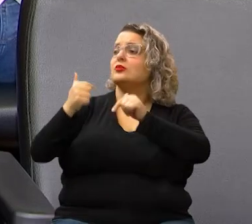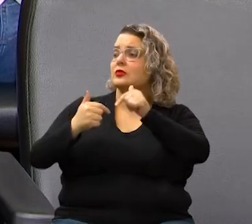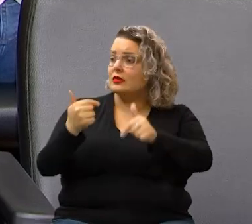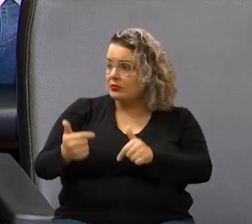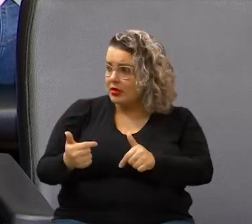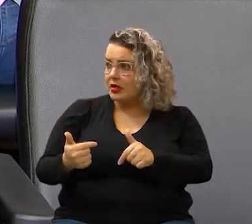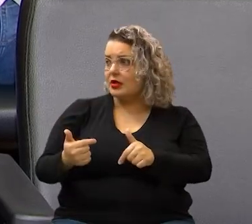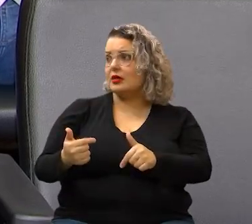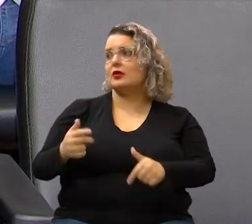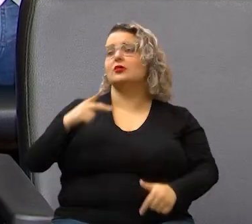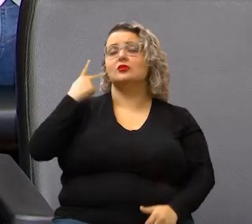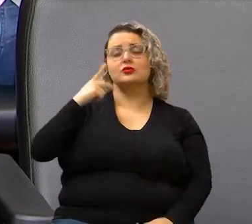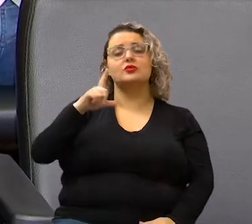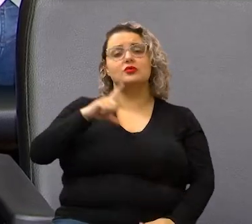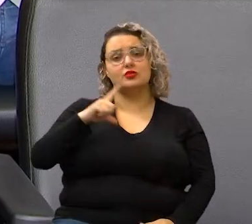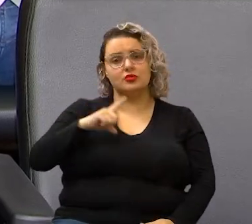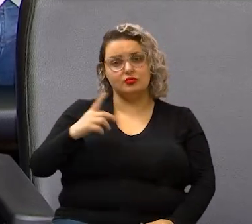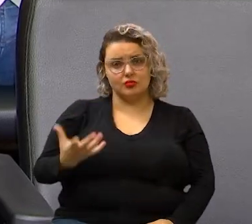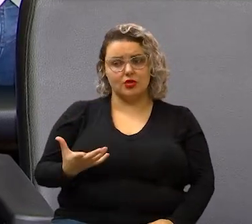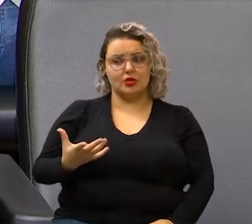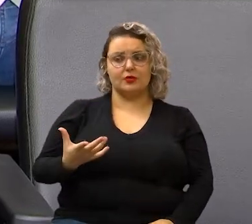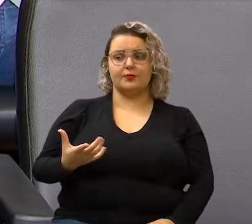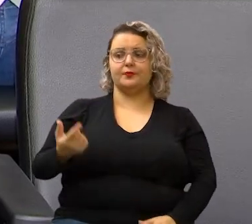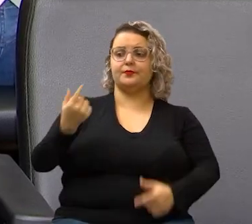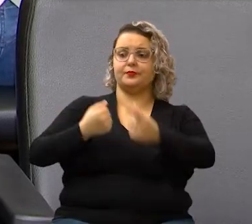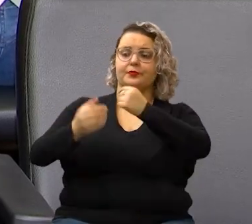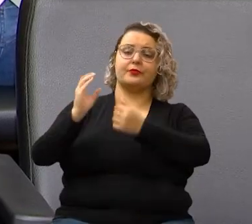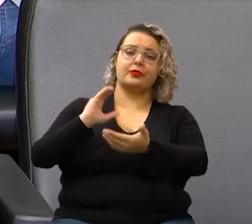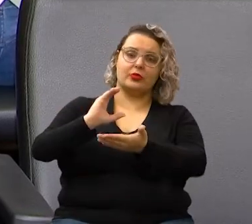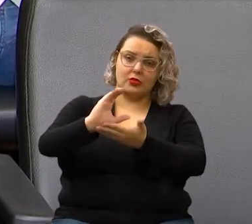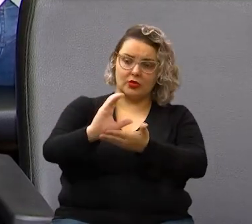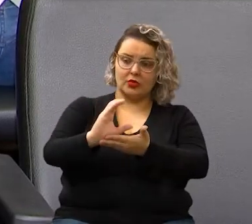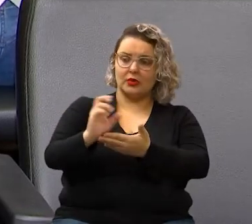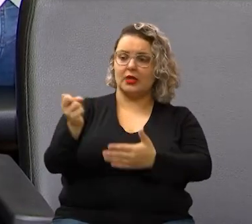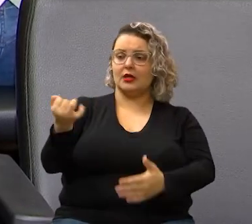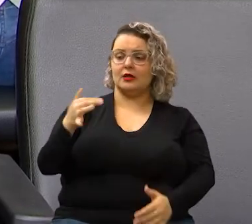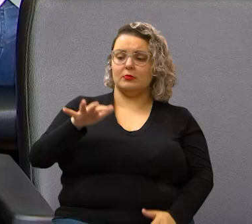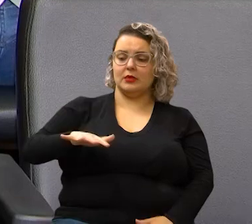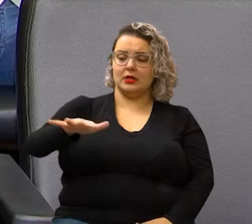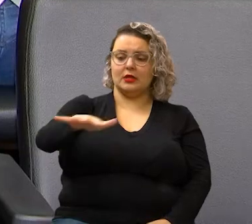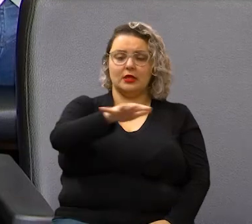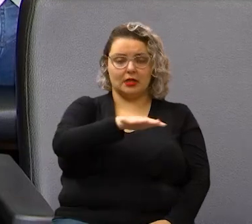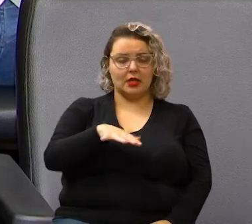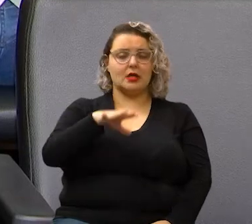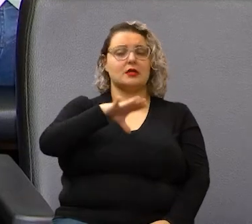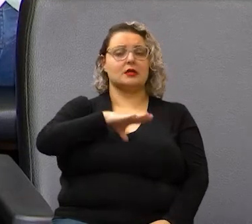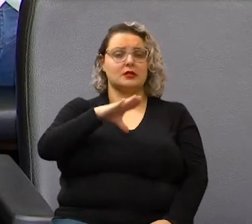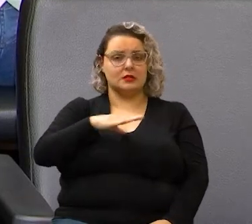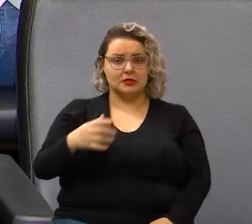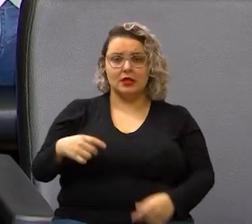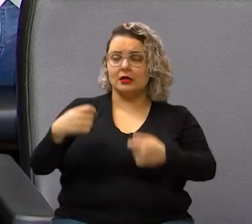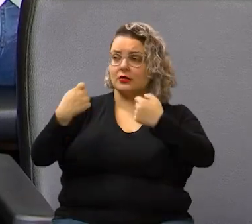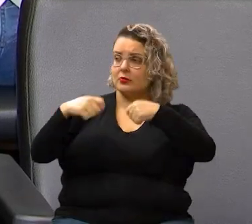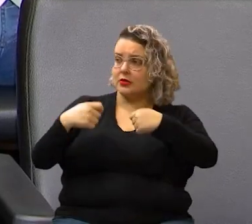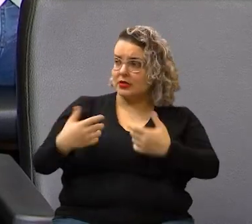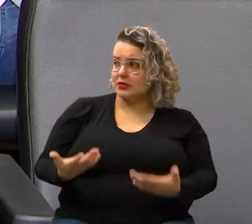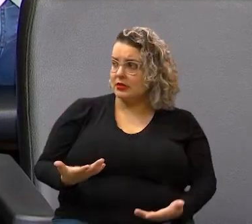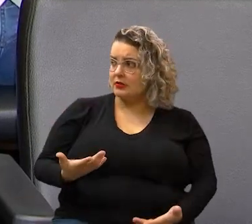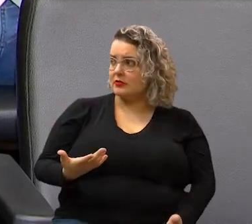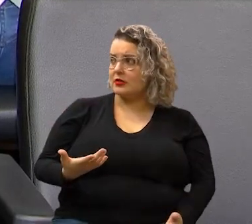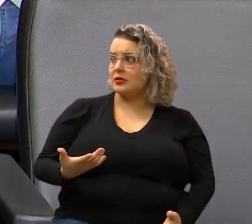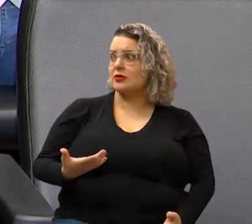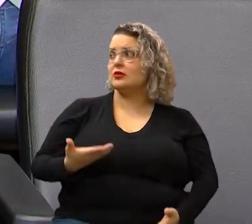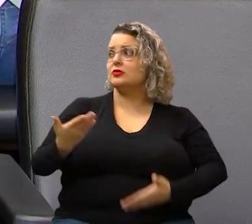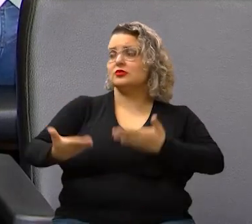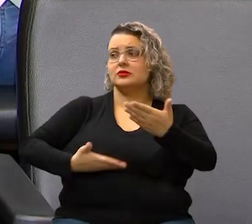trabalho que os parlamentares tiveram de destinar essa quantia para áreas aqui do município que estavam